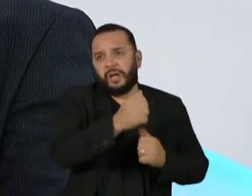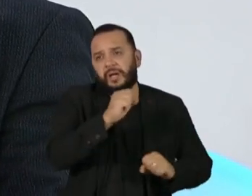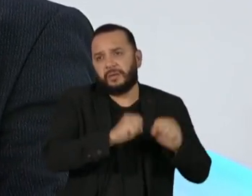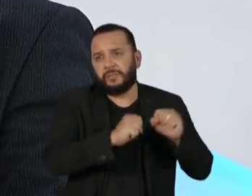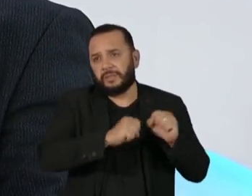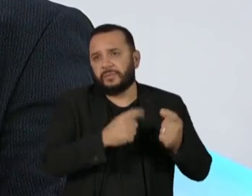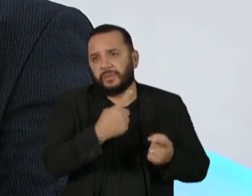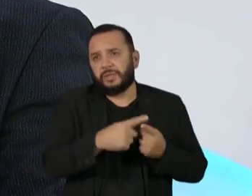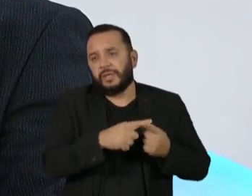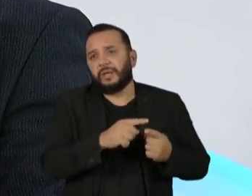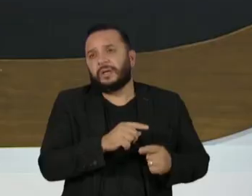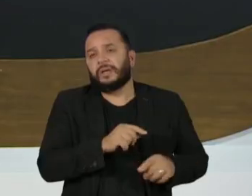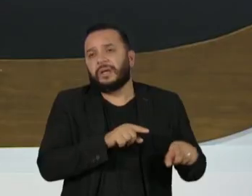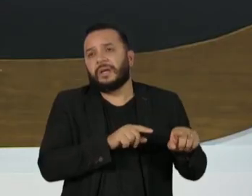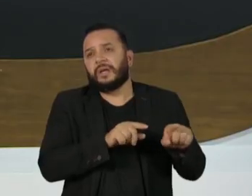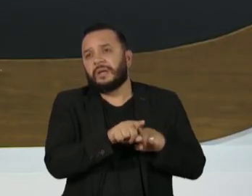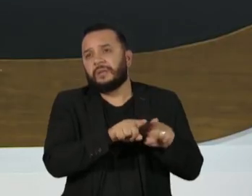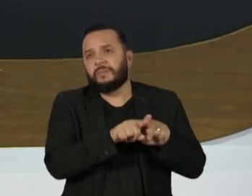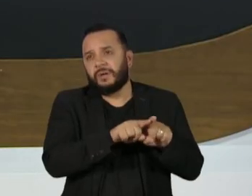faz parte da gestão do